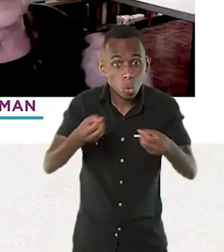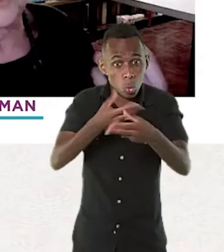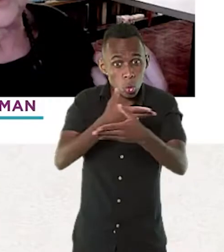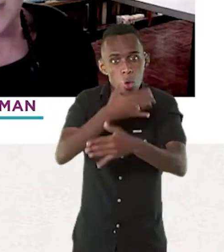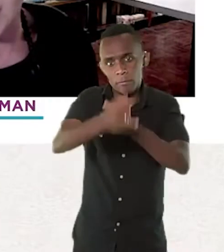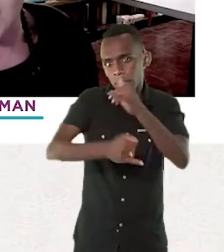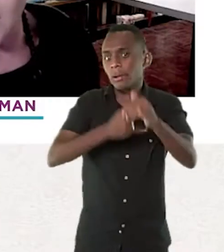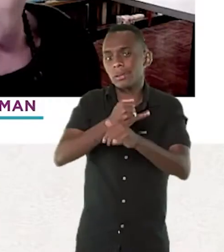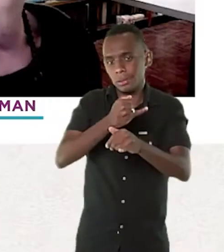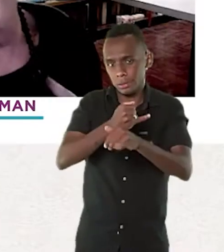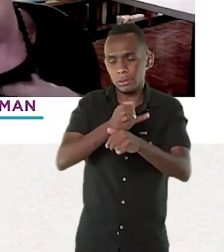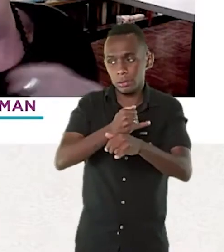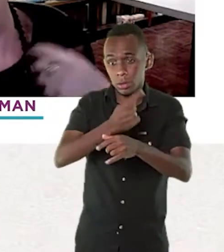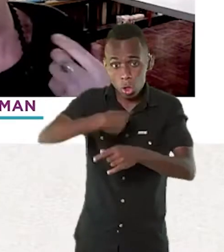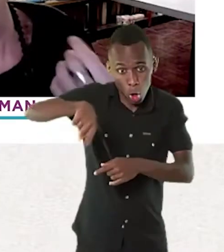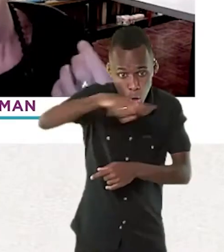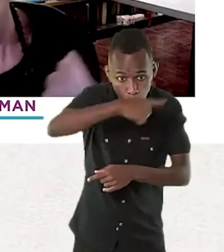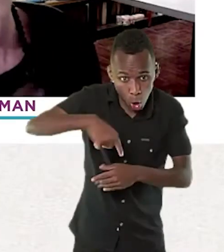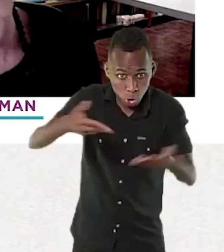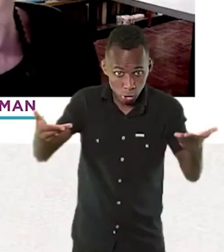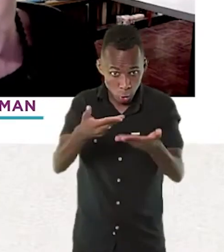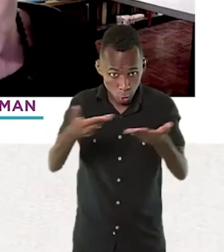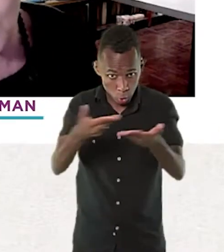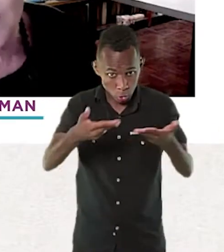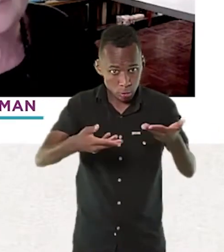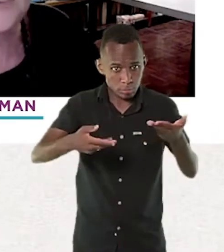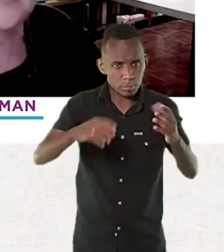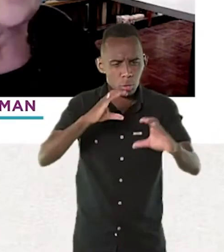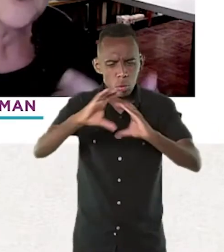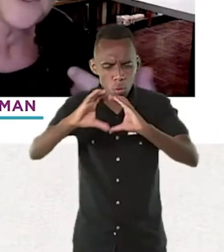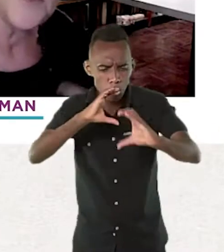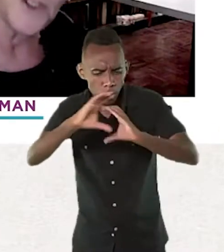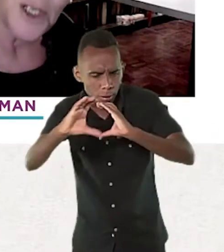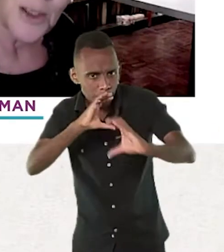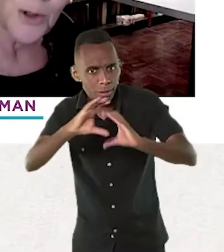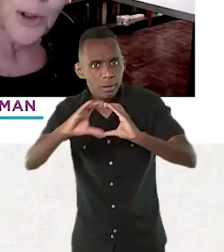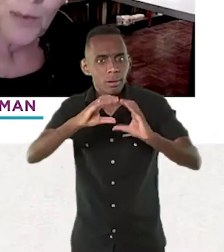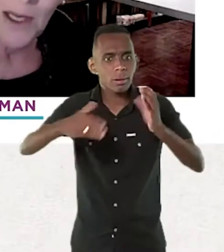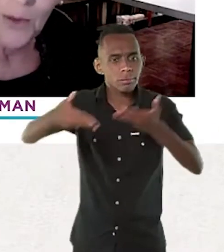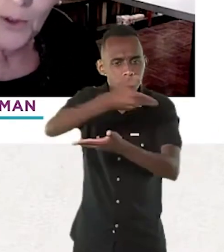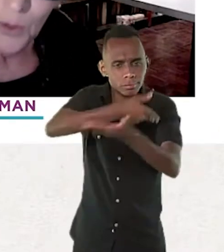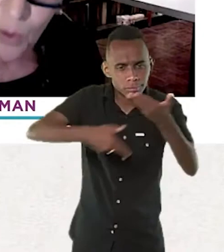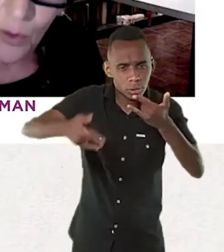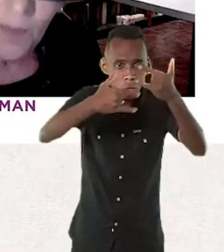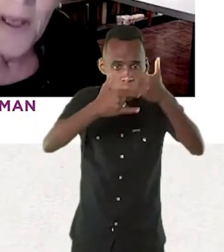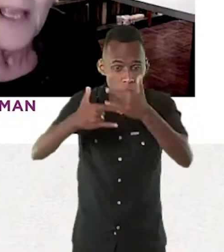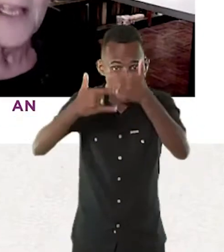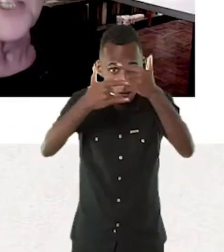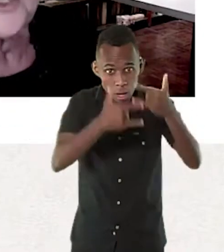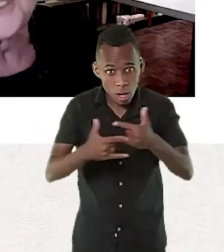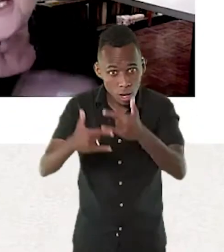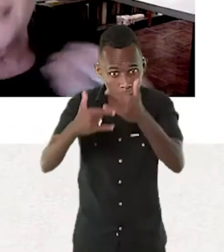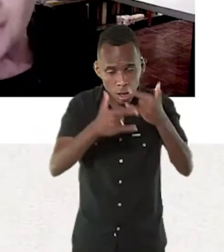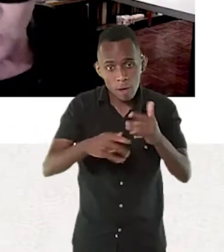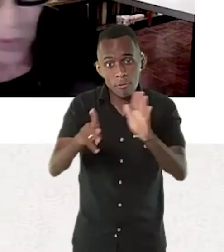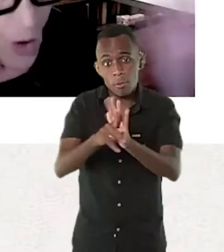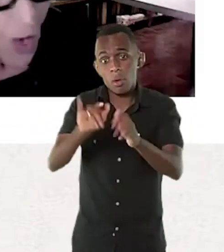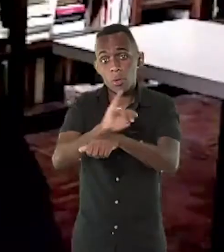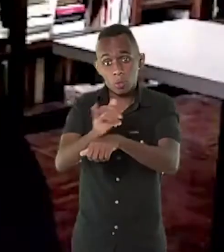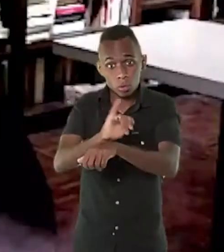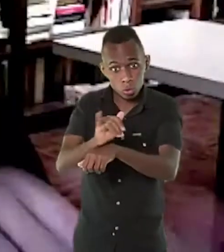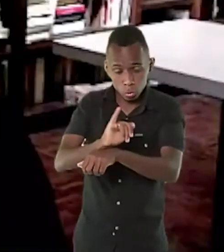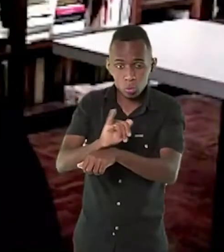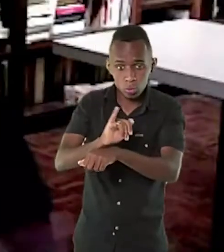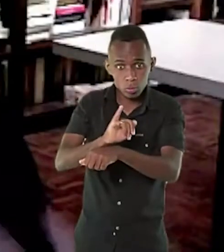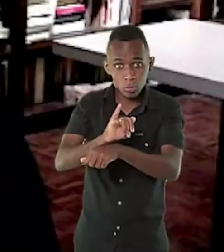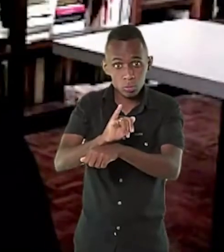Nós estamos aqui conversando no Zoom, sendo transmitidos pelo YouTube e